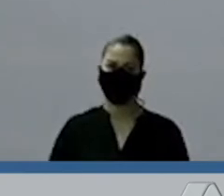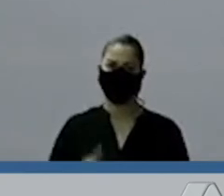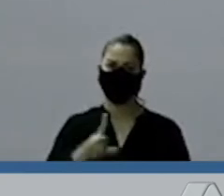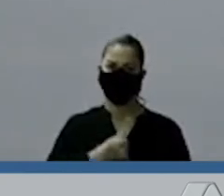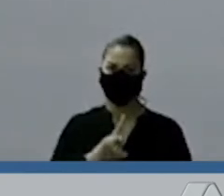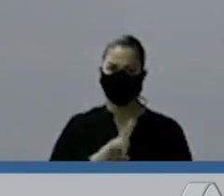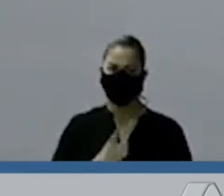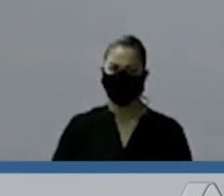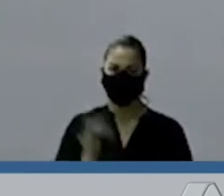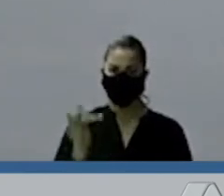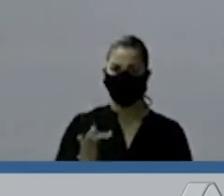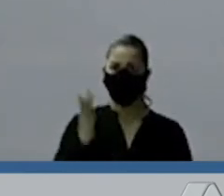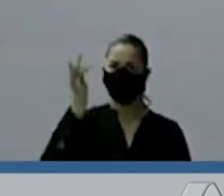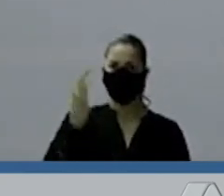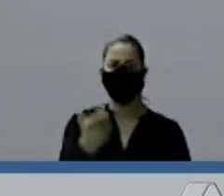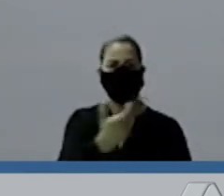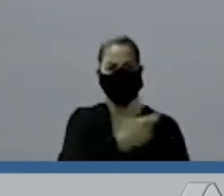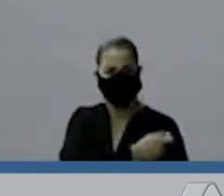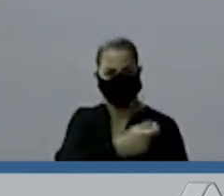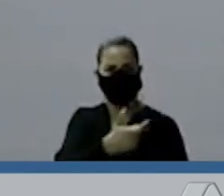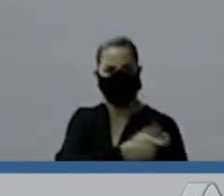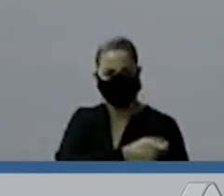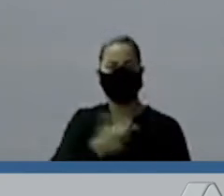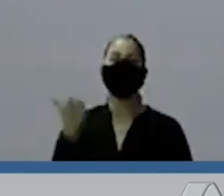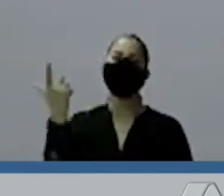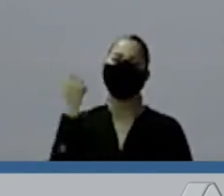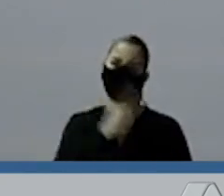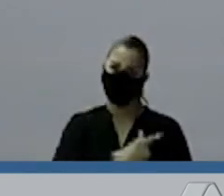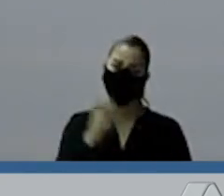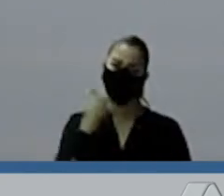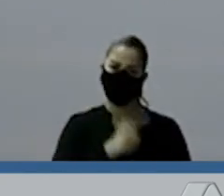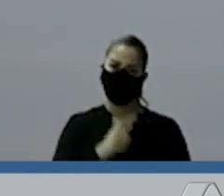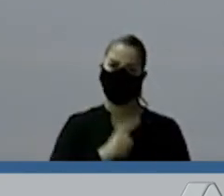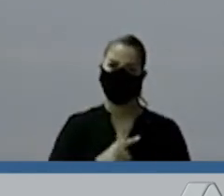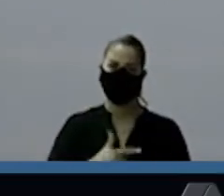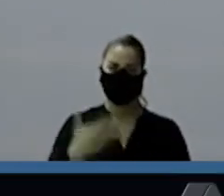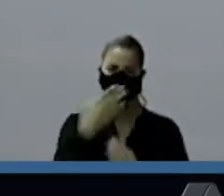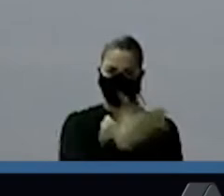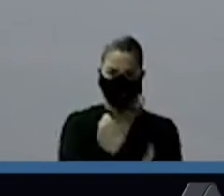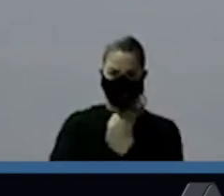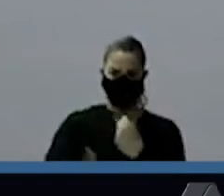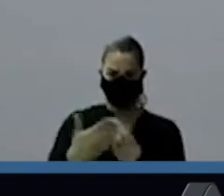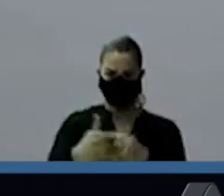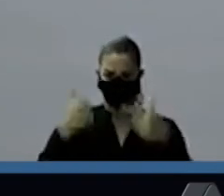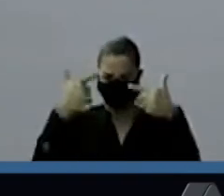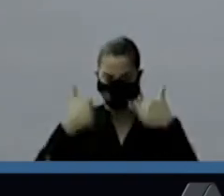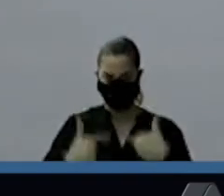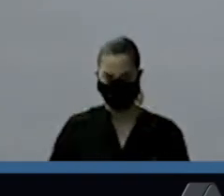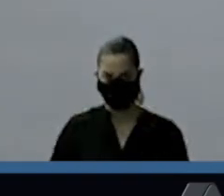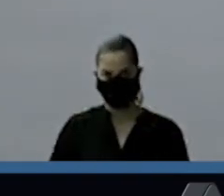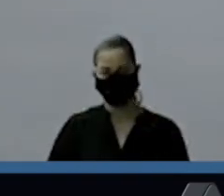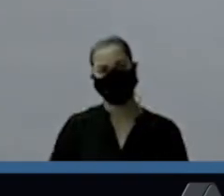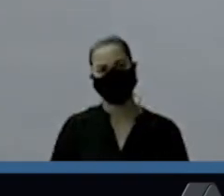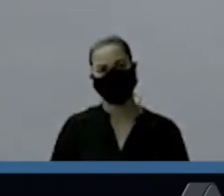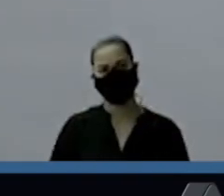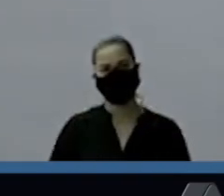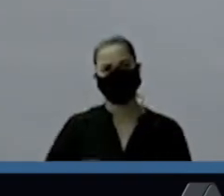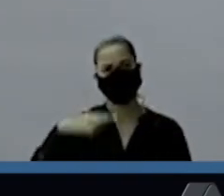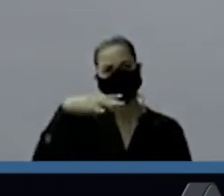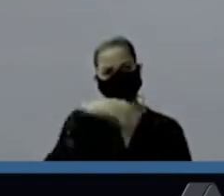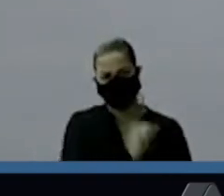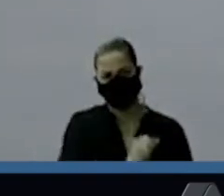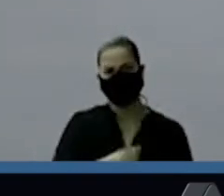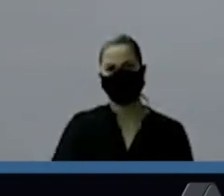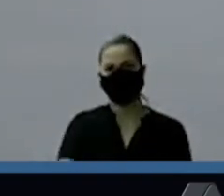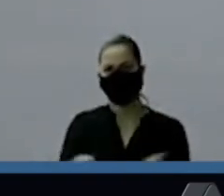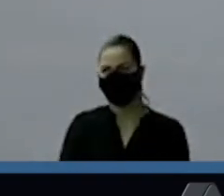o advento das vacinas e, mais uma vez, eu quero aqui torcer para que aquela que seja mais